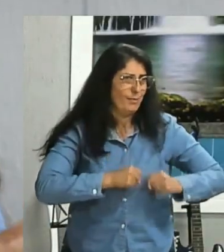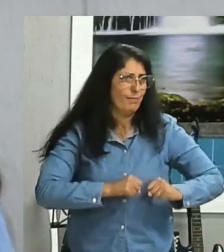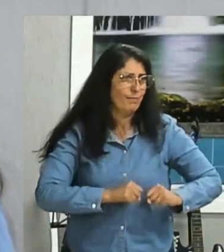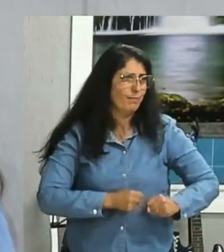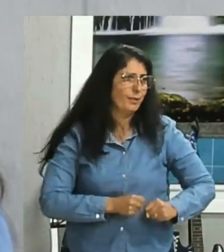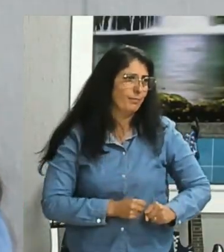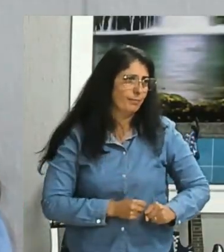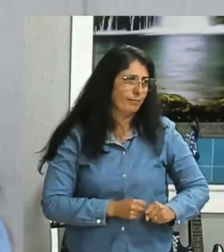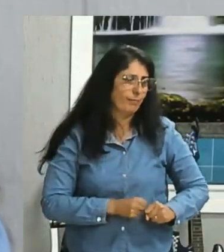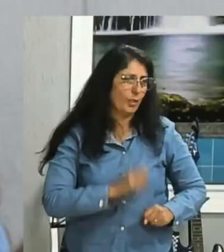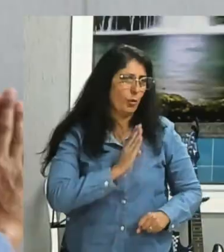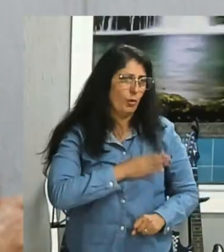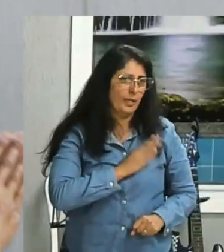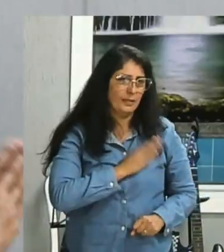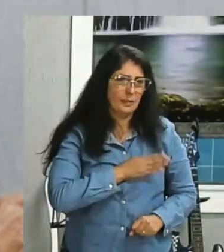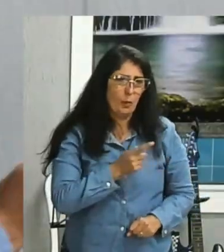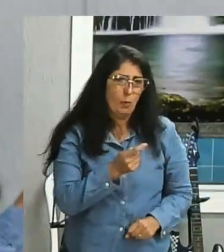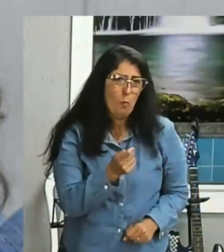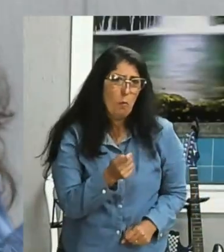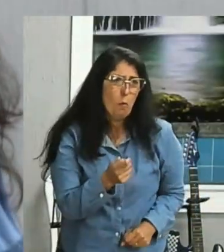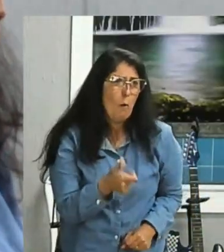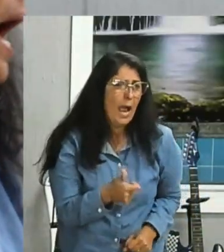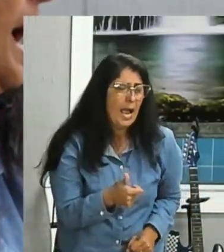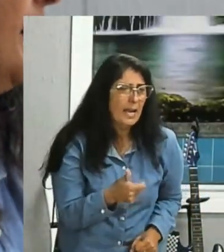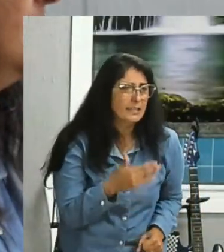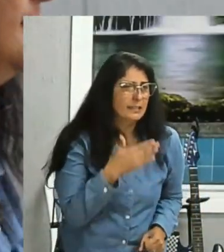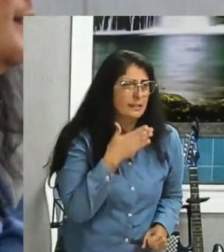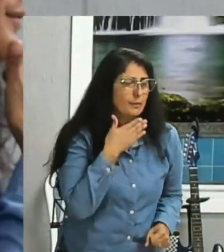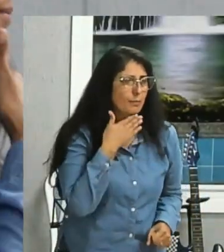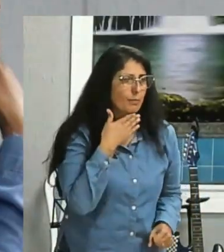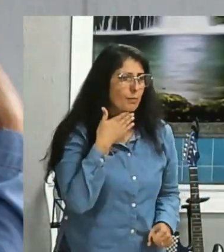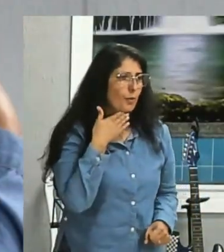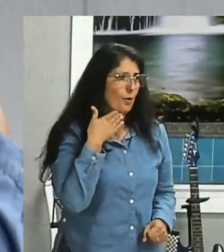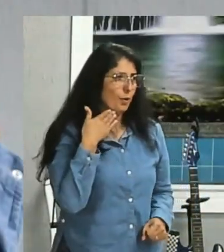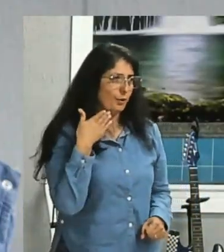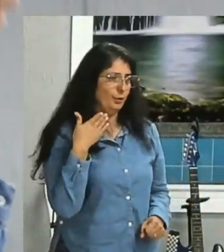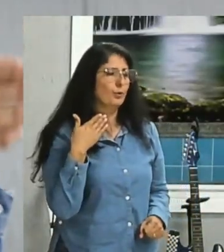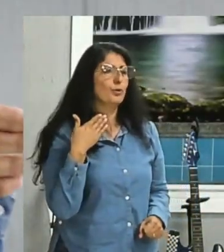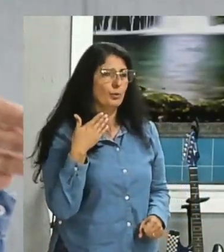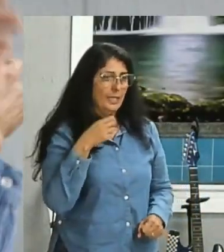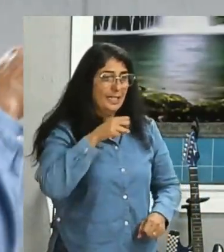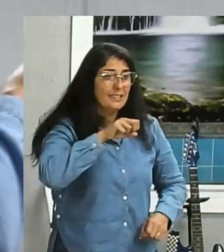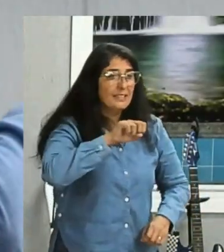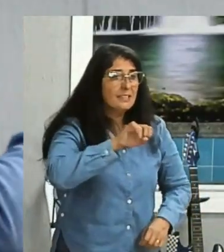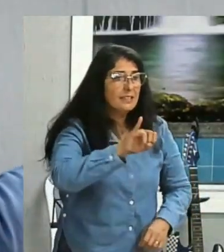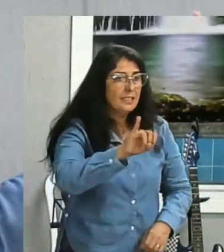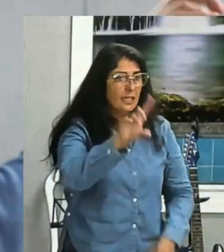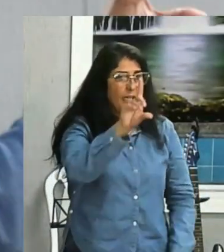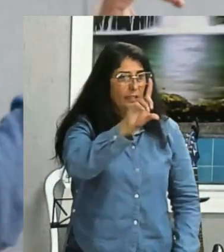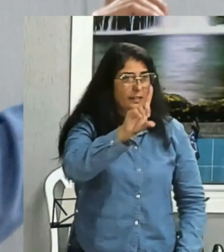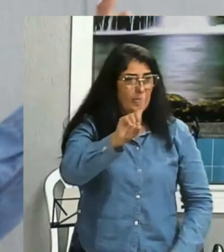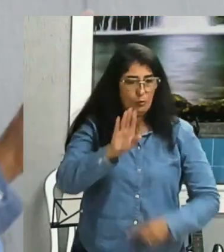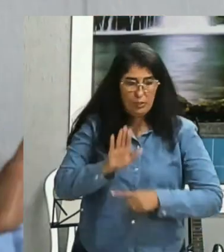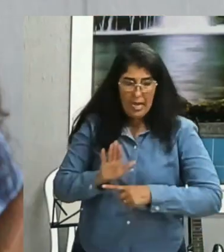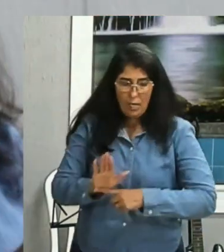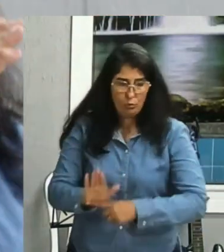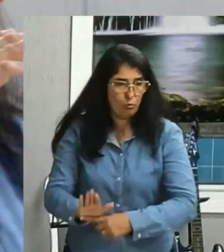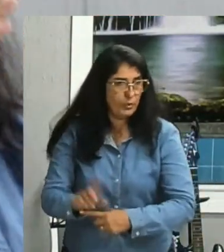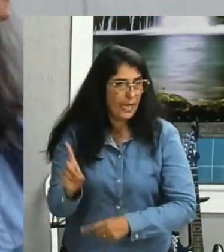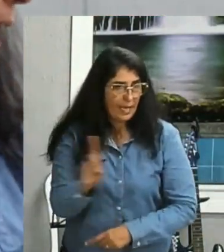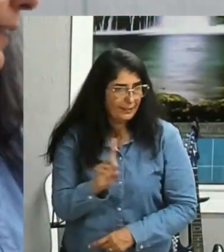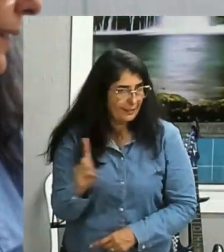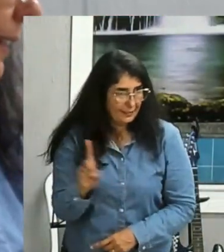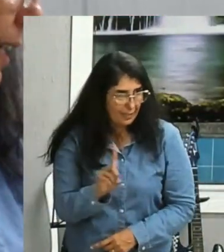quase como morto. E se não fosse a ação de Deus em cada um